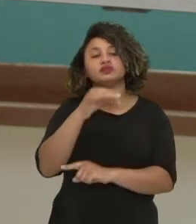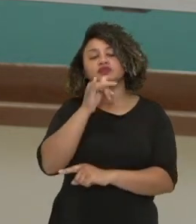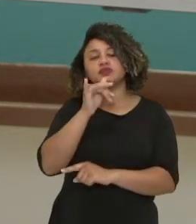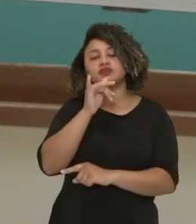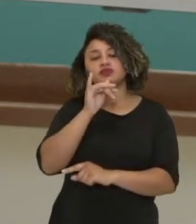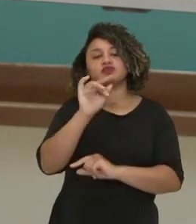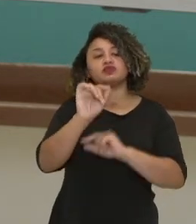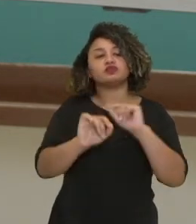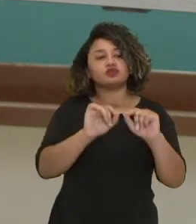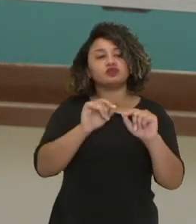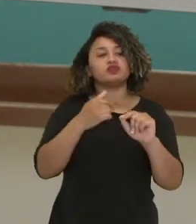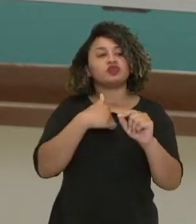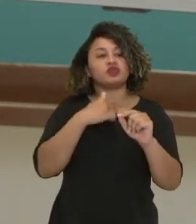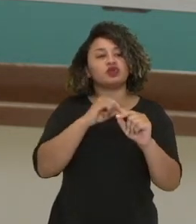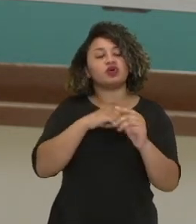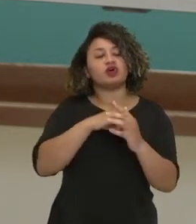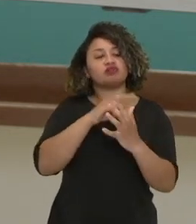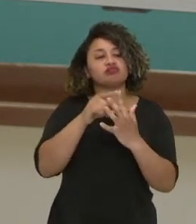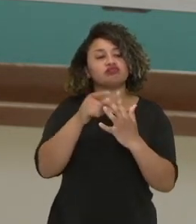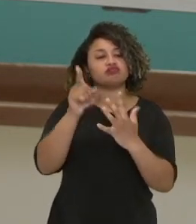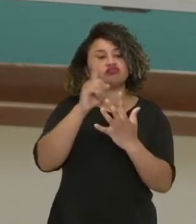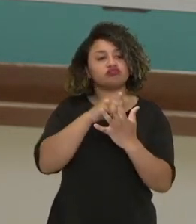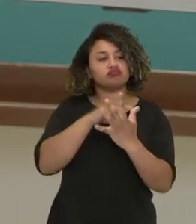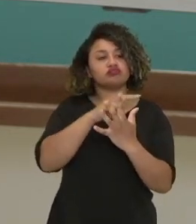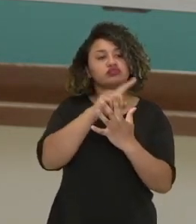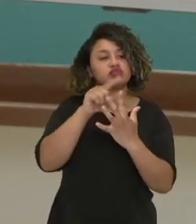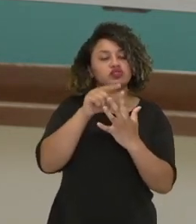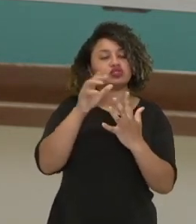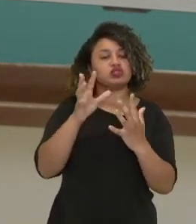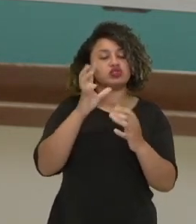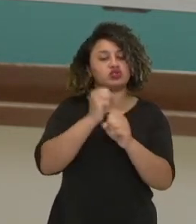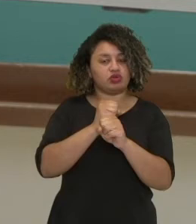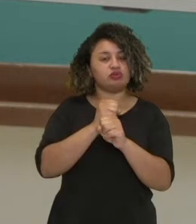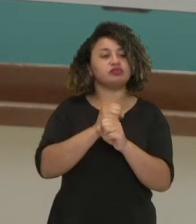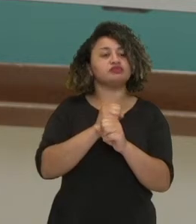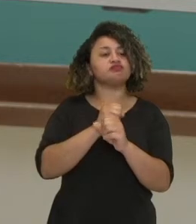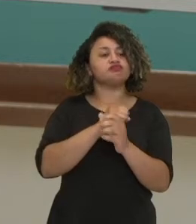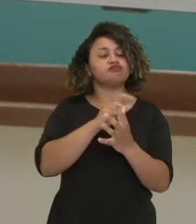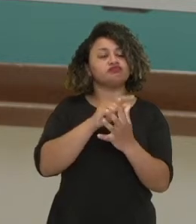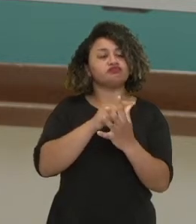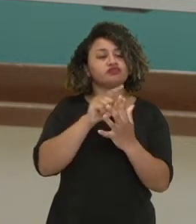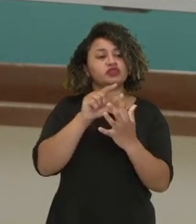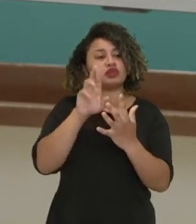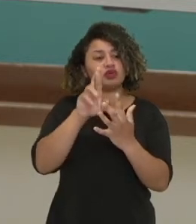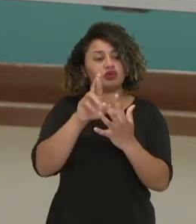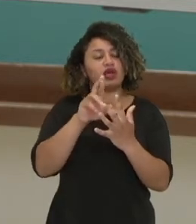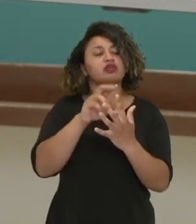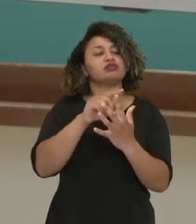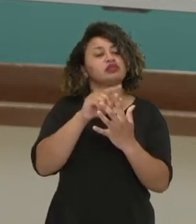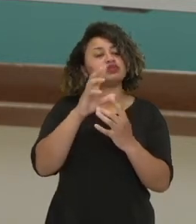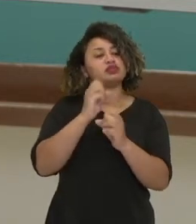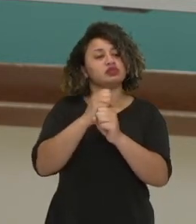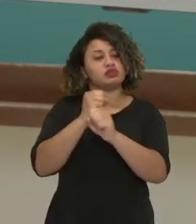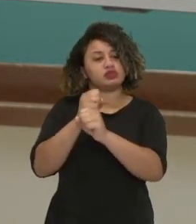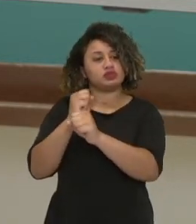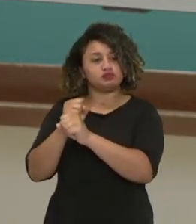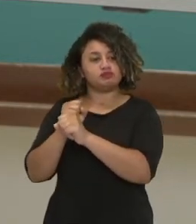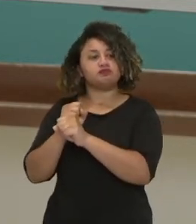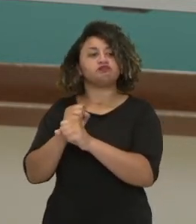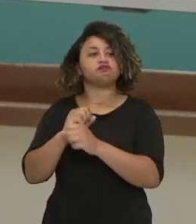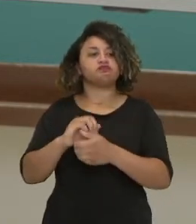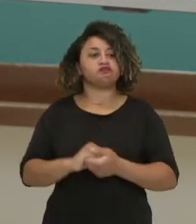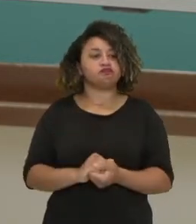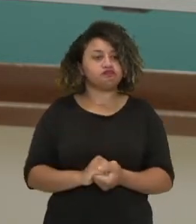Sempre pegando o termo anterior e somando 2. 1 mais 2, 3. 3 mais 2, 5.